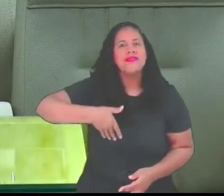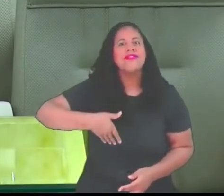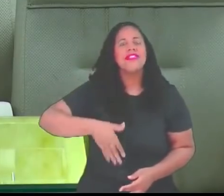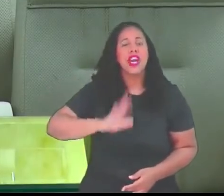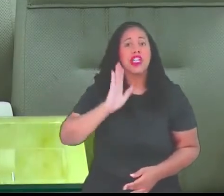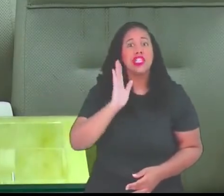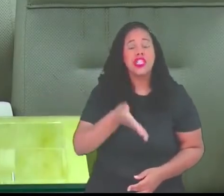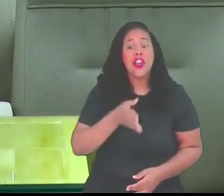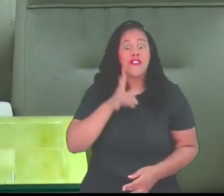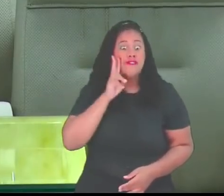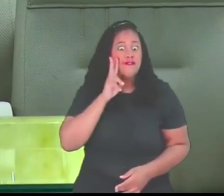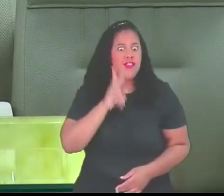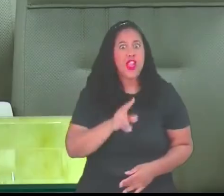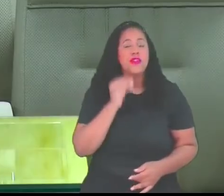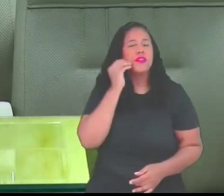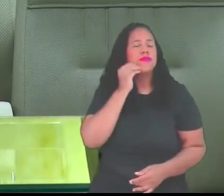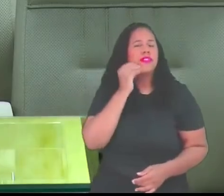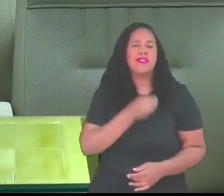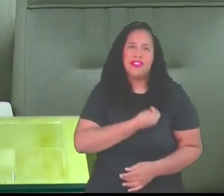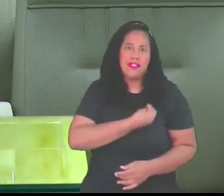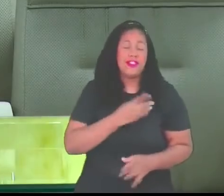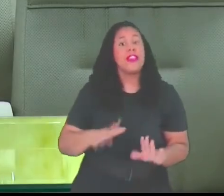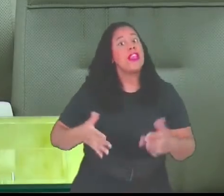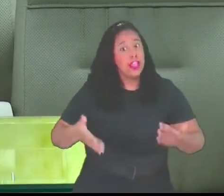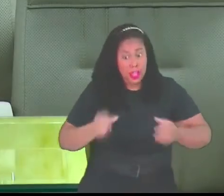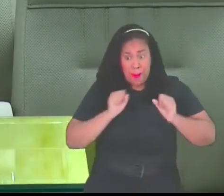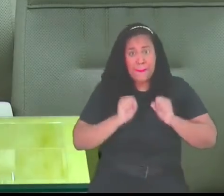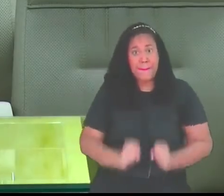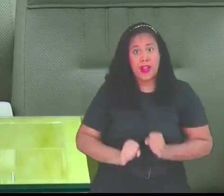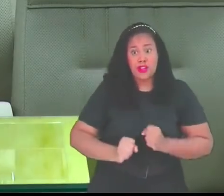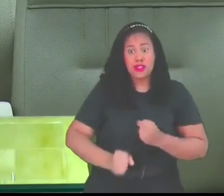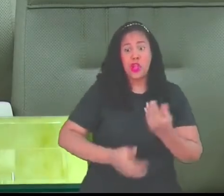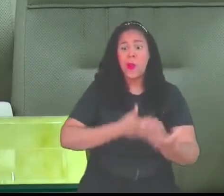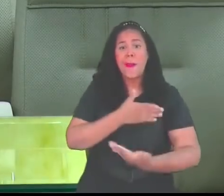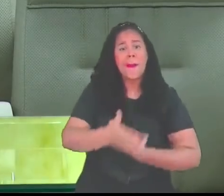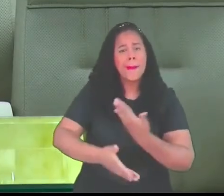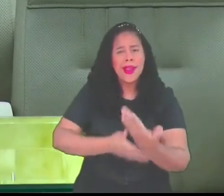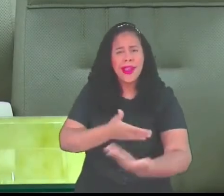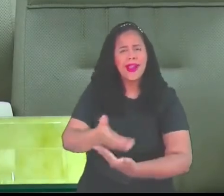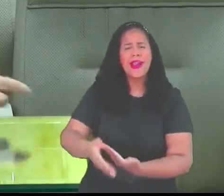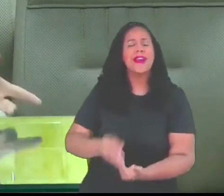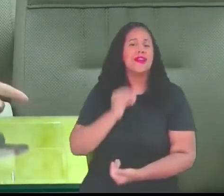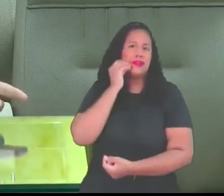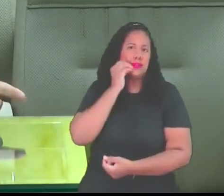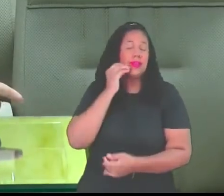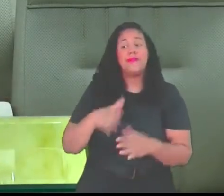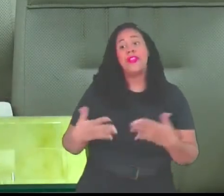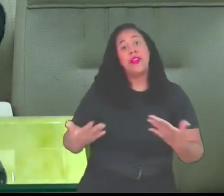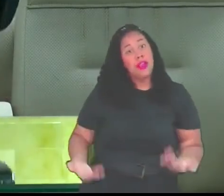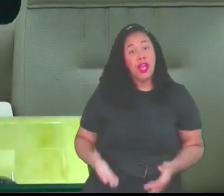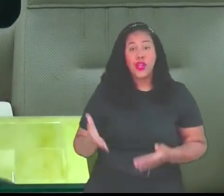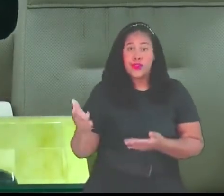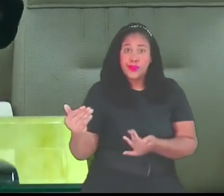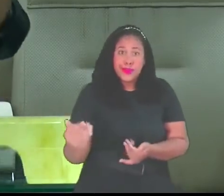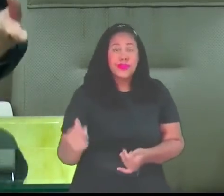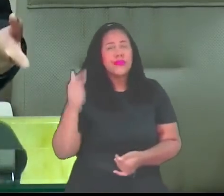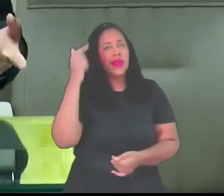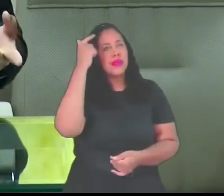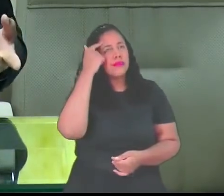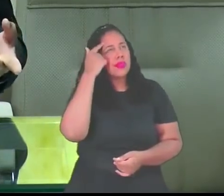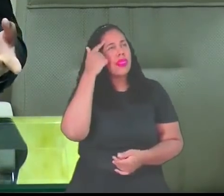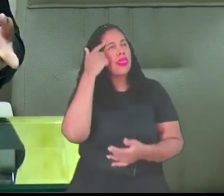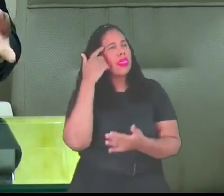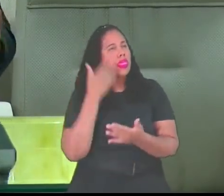já experienciou situações da vida. Então pode transmitir experiências. Aí os jovens, cabeça de